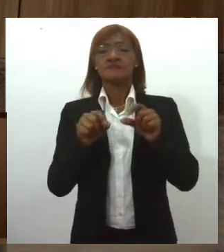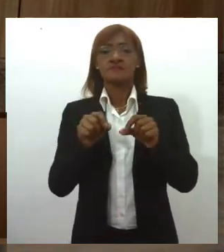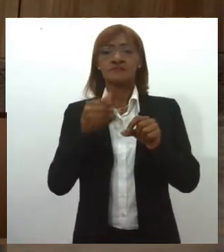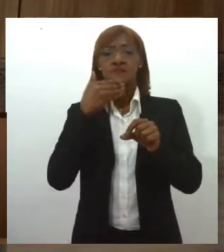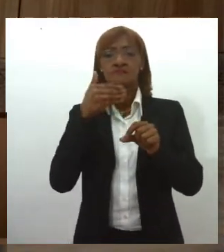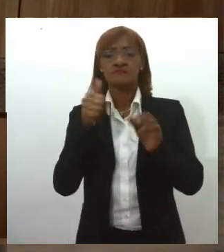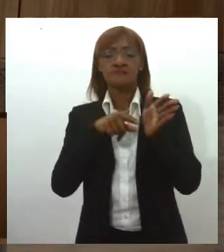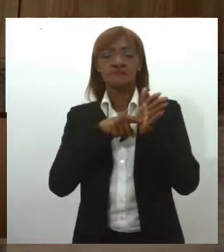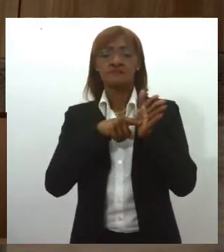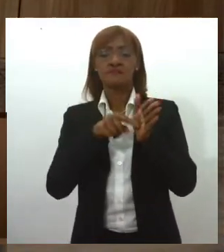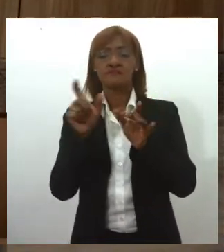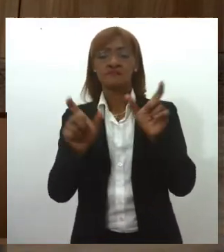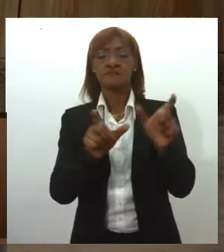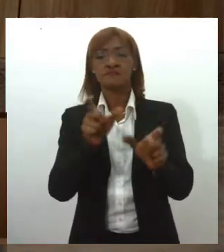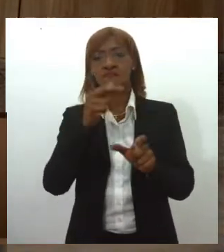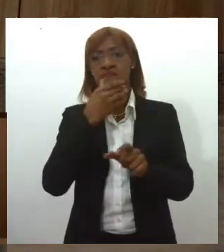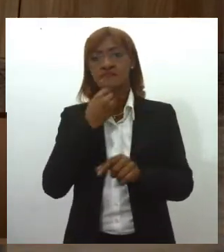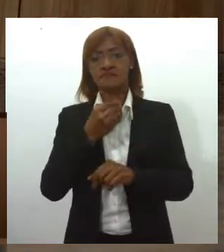os pacientes?